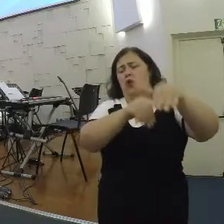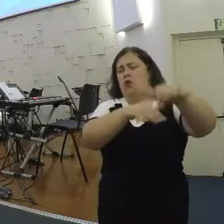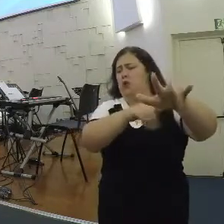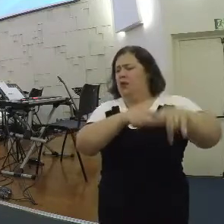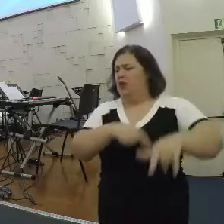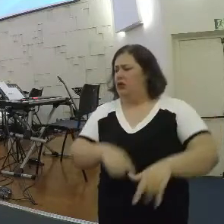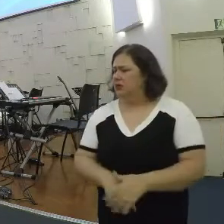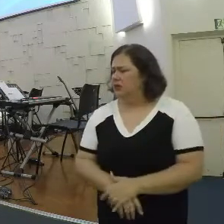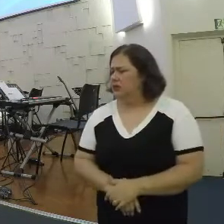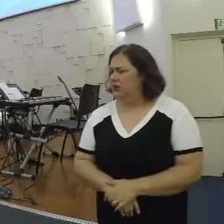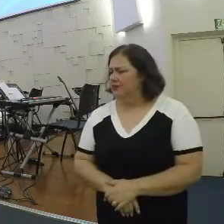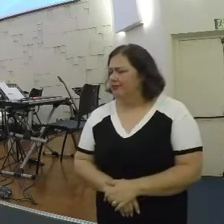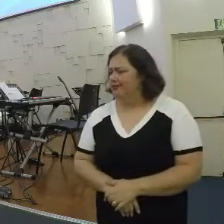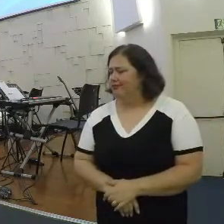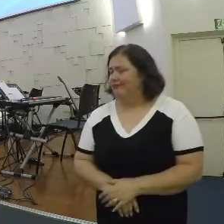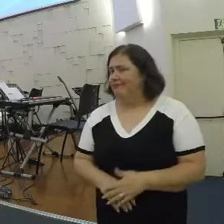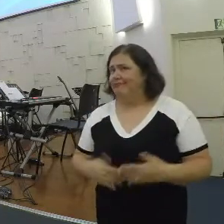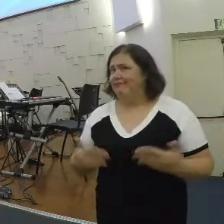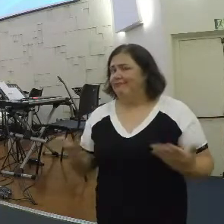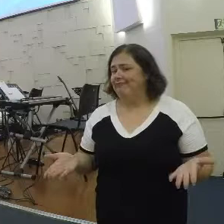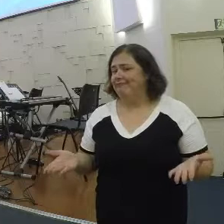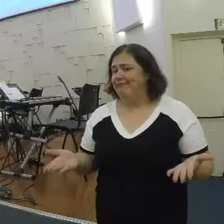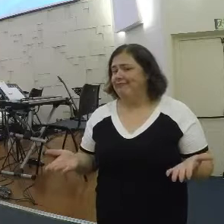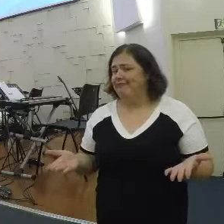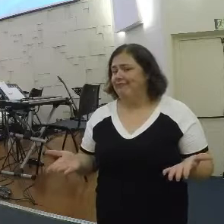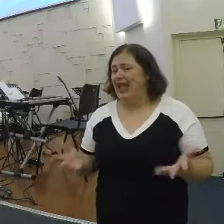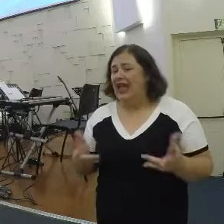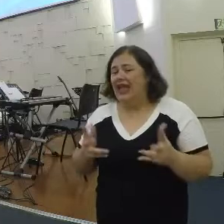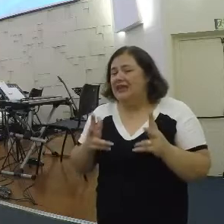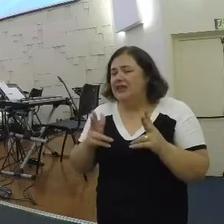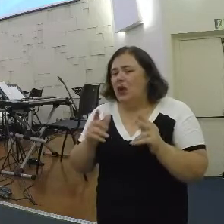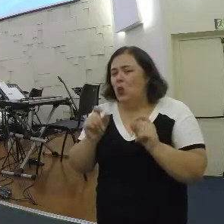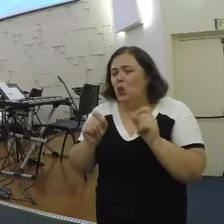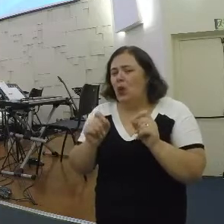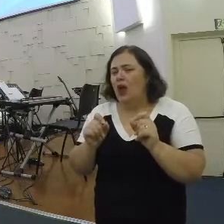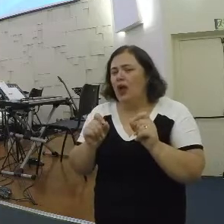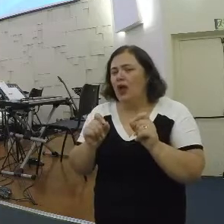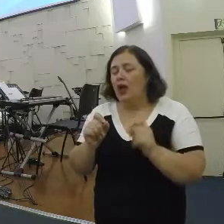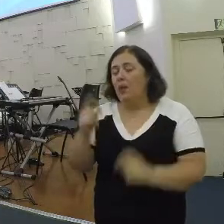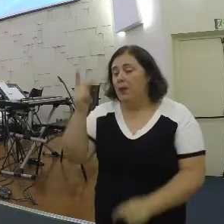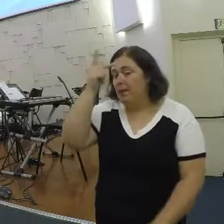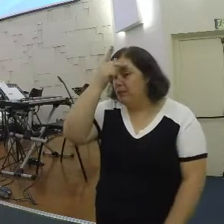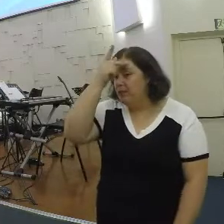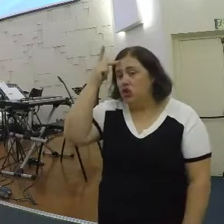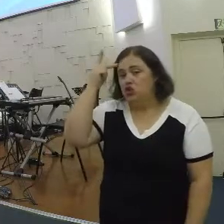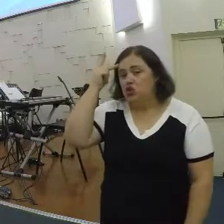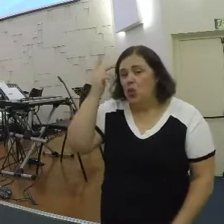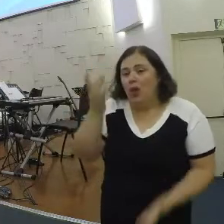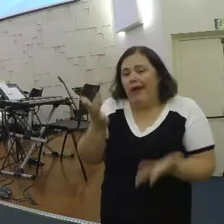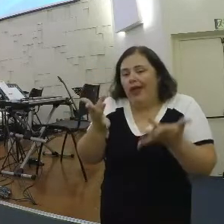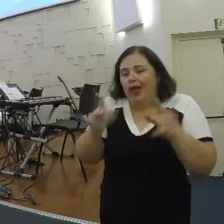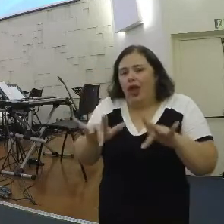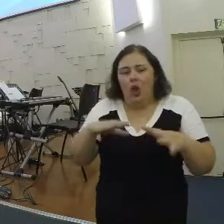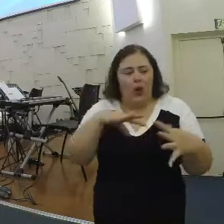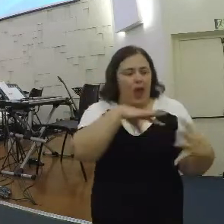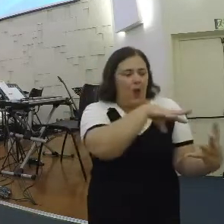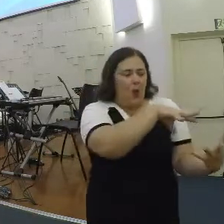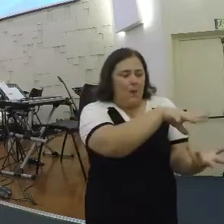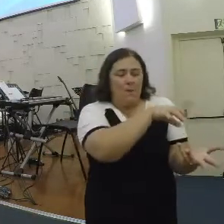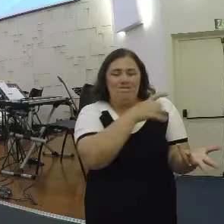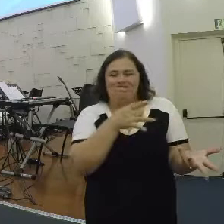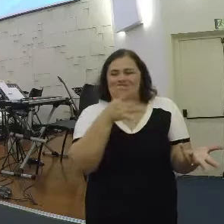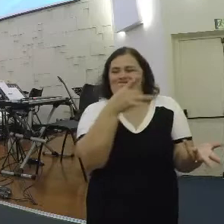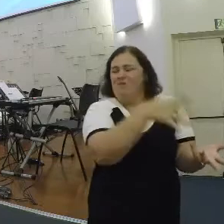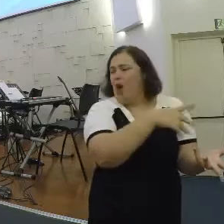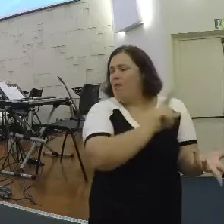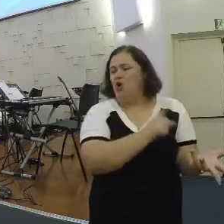ambiente da igreja era o melhor, mas ele não queria entregar-se com exclusividade ao evangelho, ele era apenas